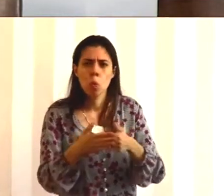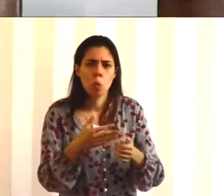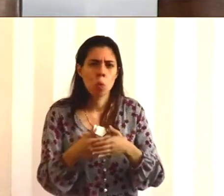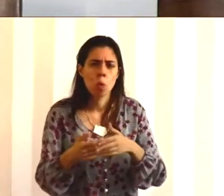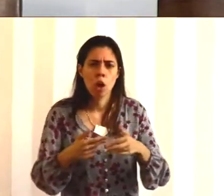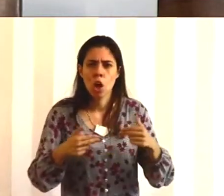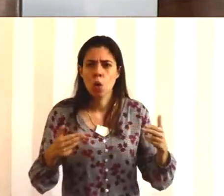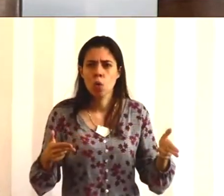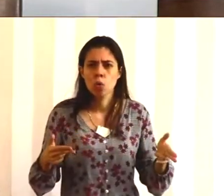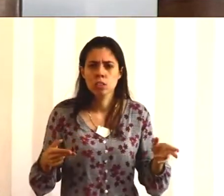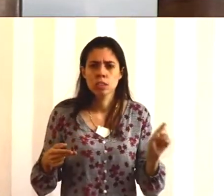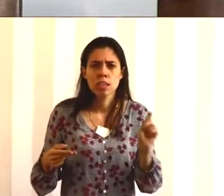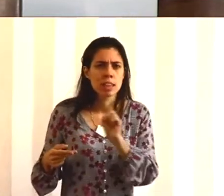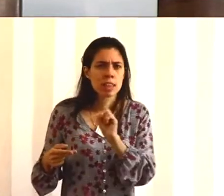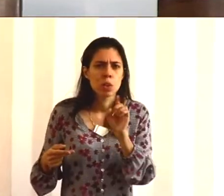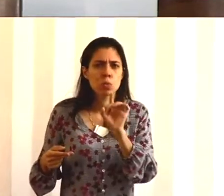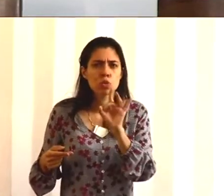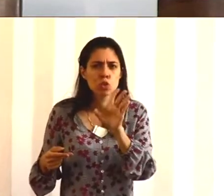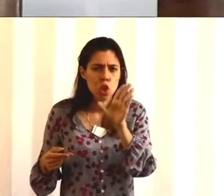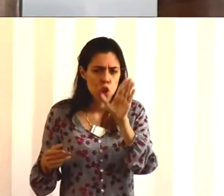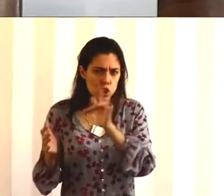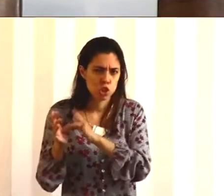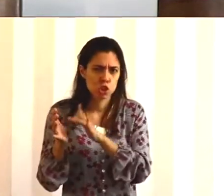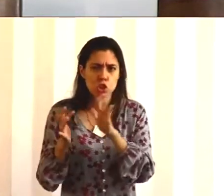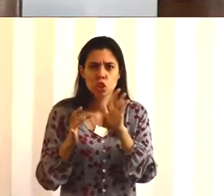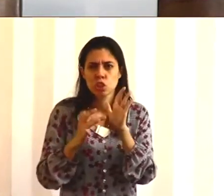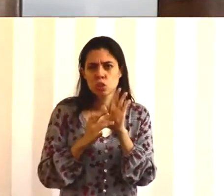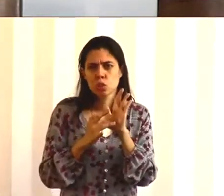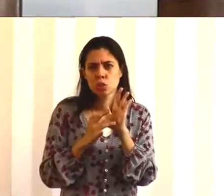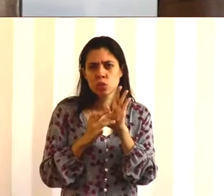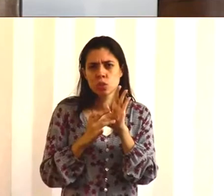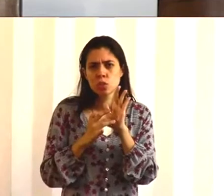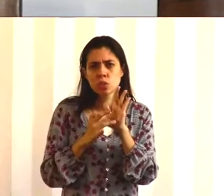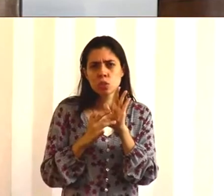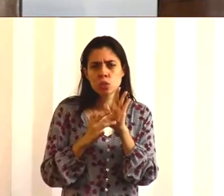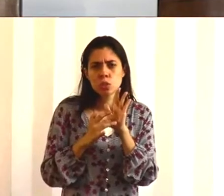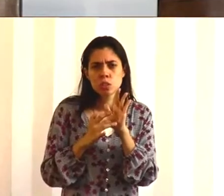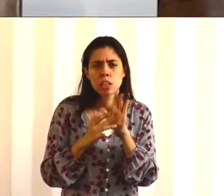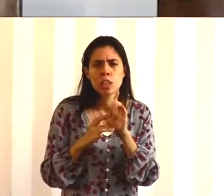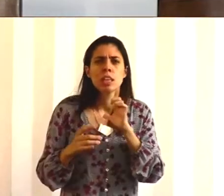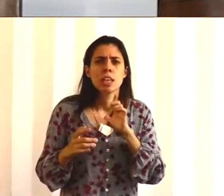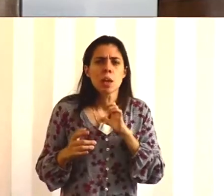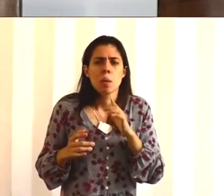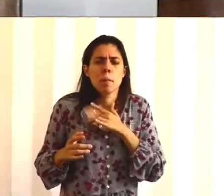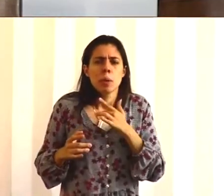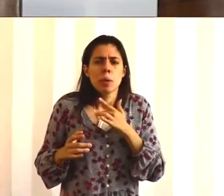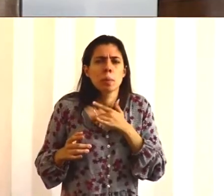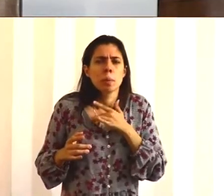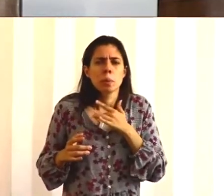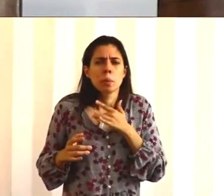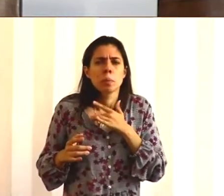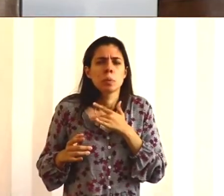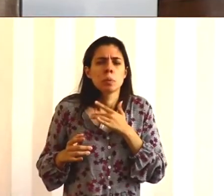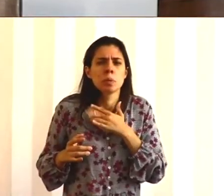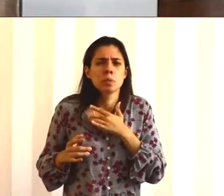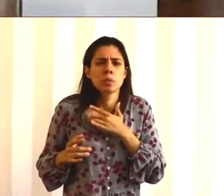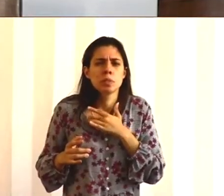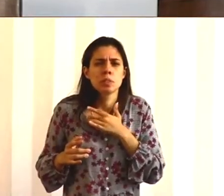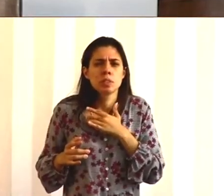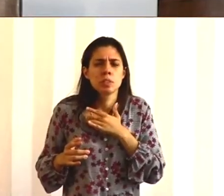não seja Jesus, eventualmente o medo tomará conta. E quando o reinado do